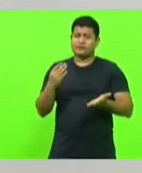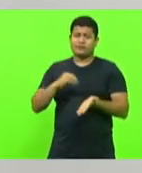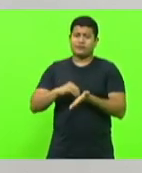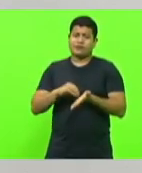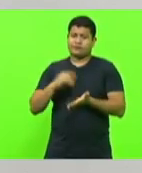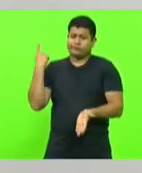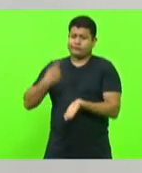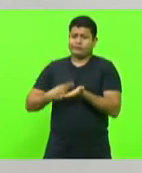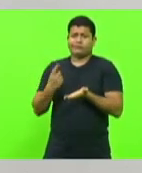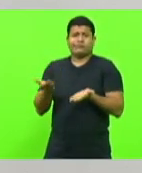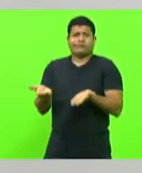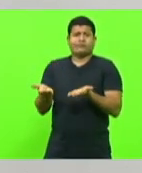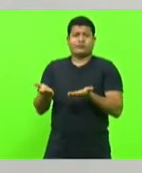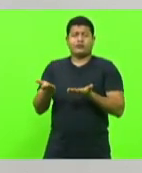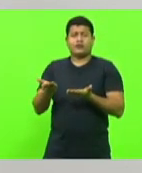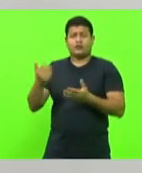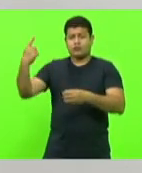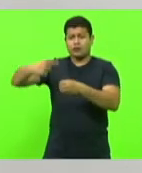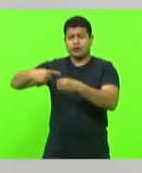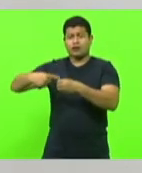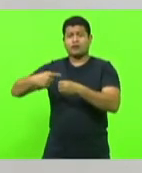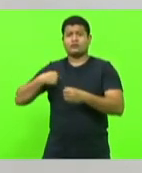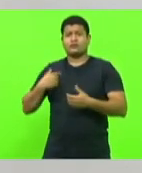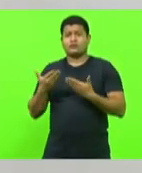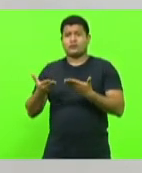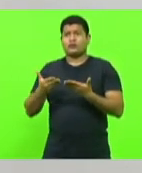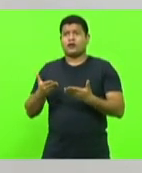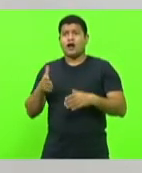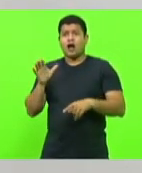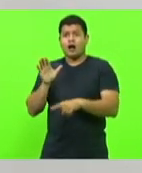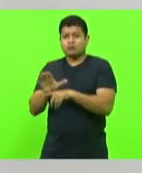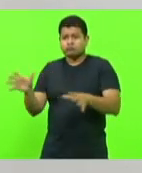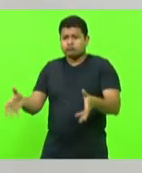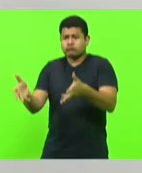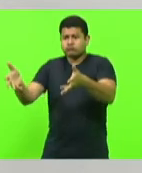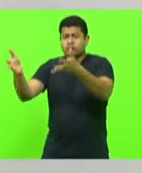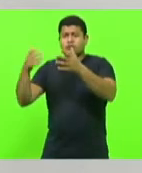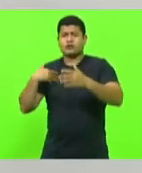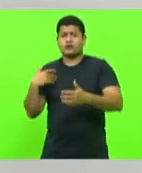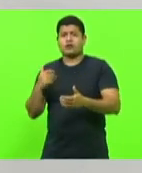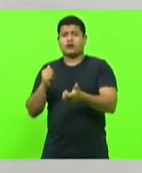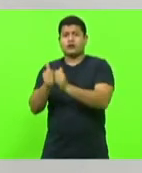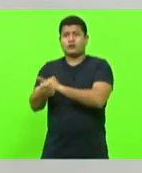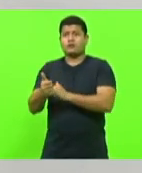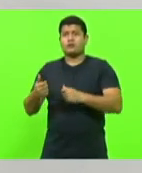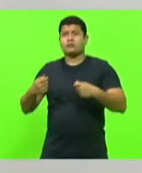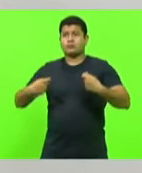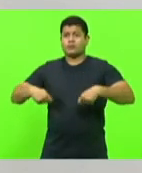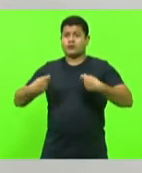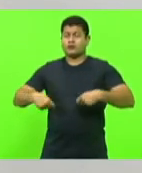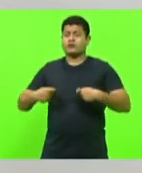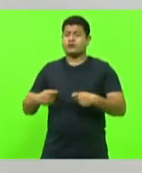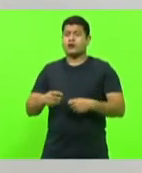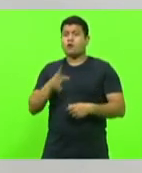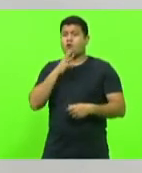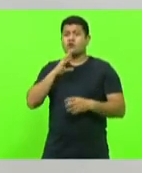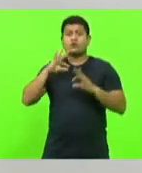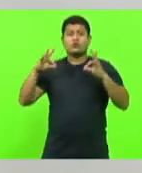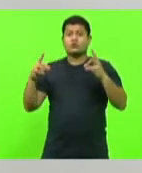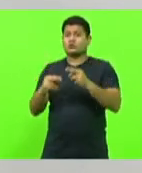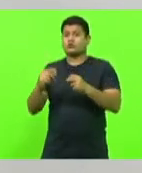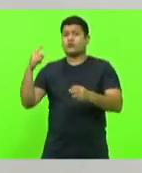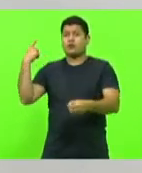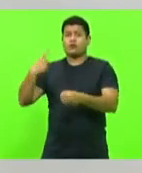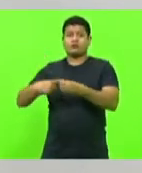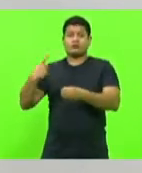compromisso com a cidade. Para tocar o esporte da cidade, tem que conhecer a cidade. Tem que conhecer o Paranaguamirim, o Morro do Amaral, o Glório,